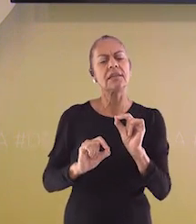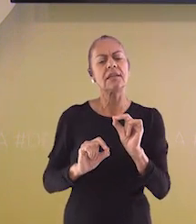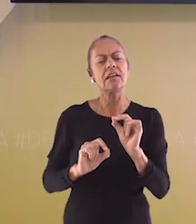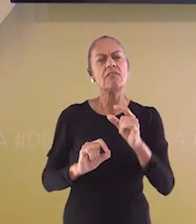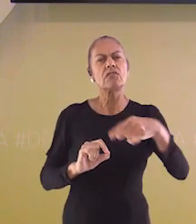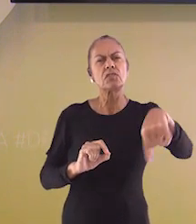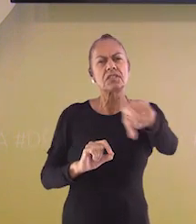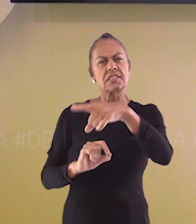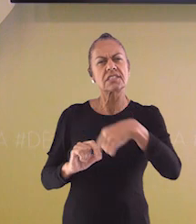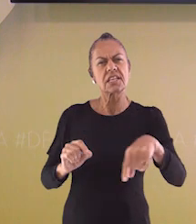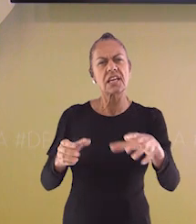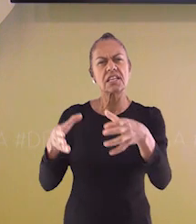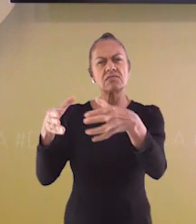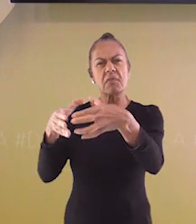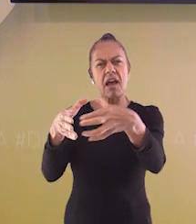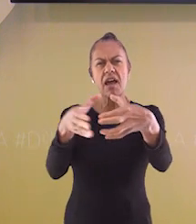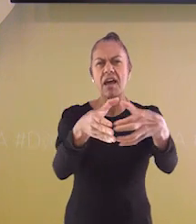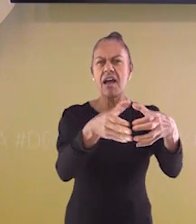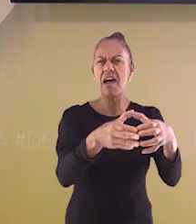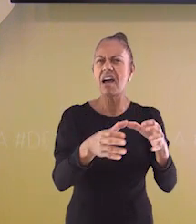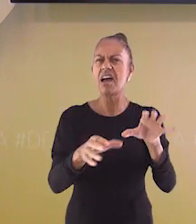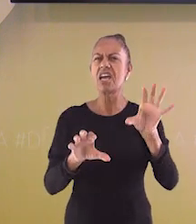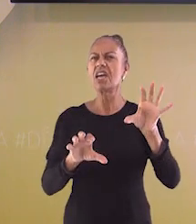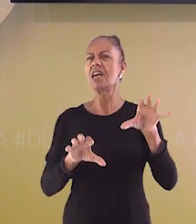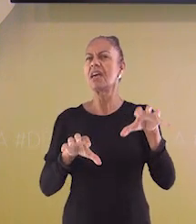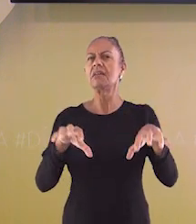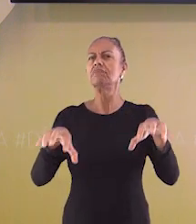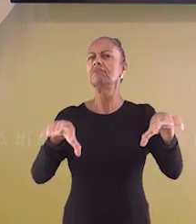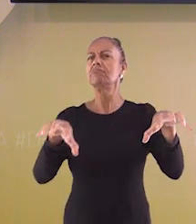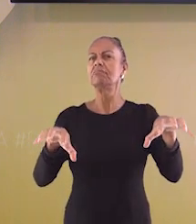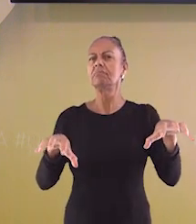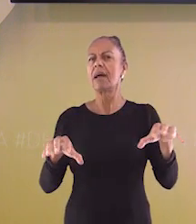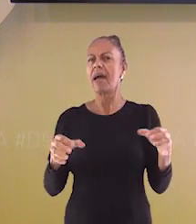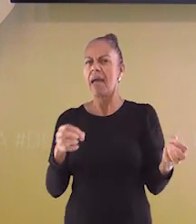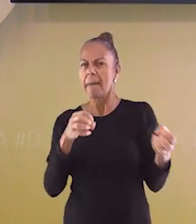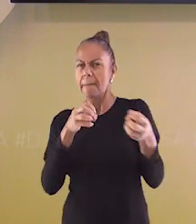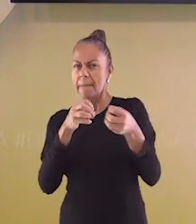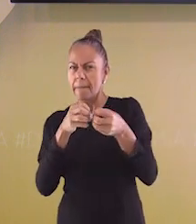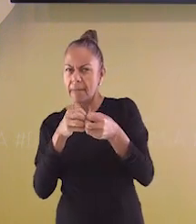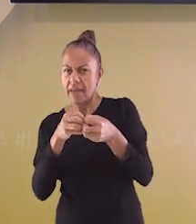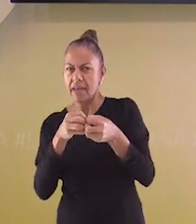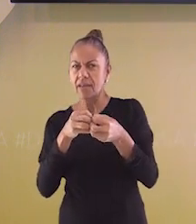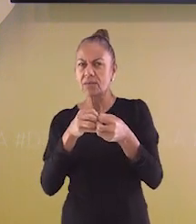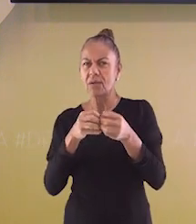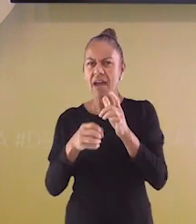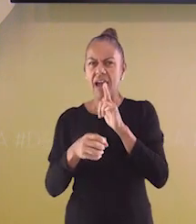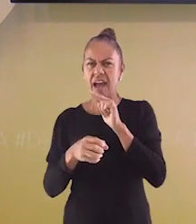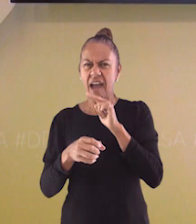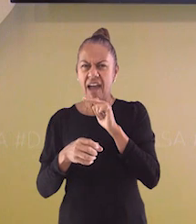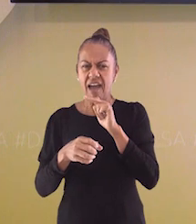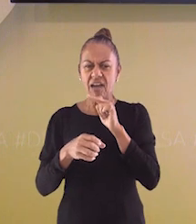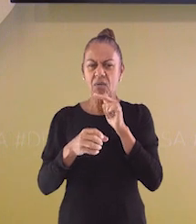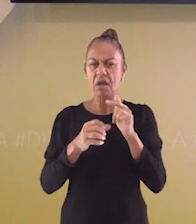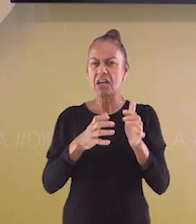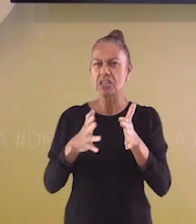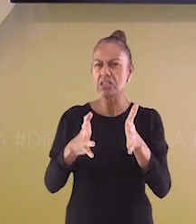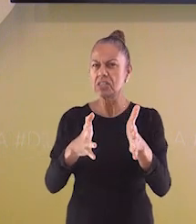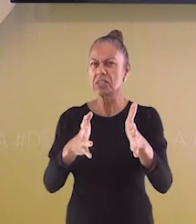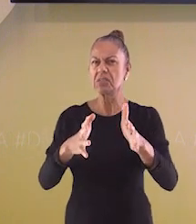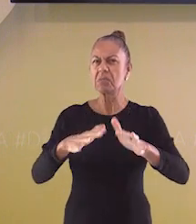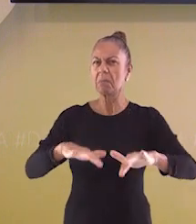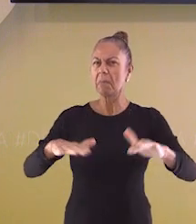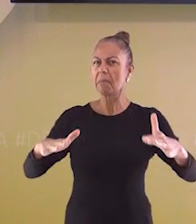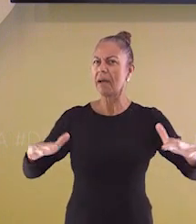mar próximo? Fica próximo de algum rio ou mar? Se a resposta for sim, isso é até bem comum e provavelmente, quando a